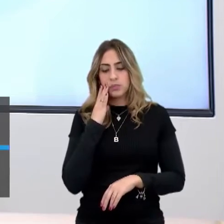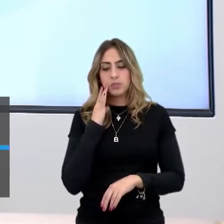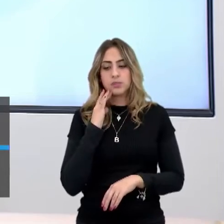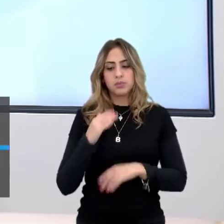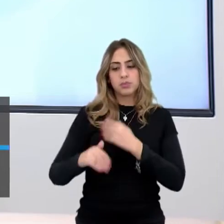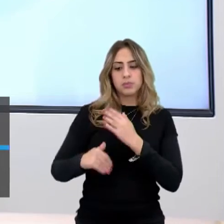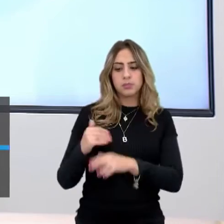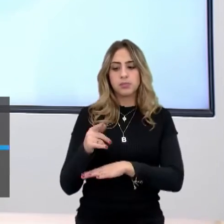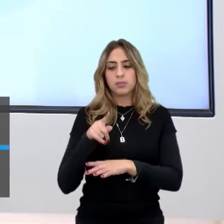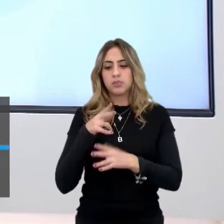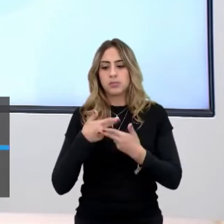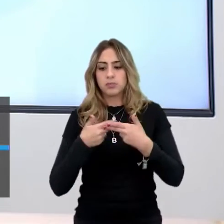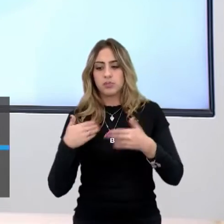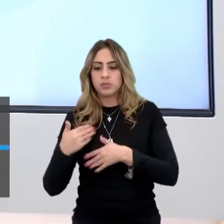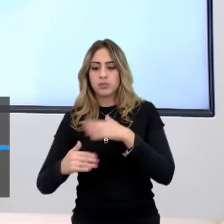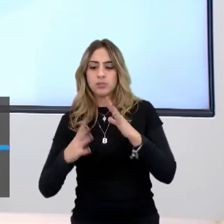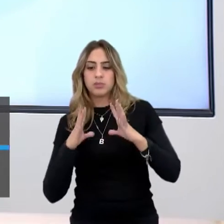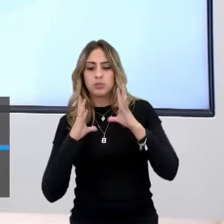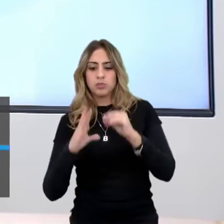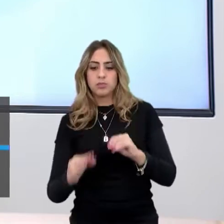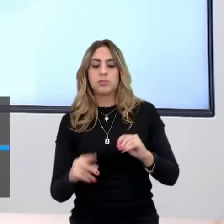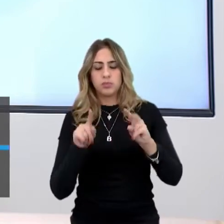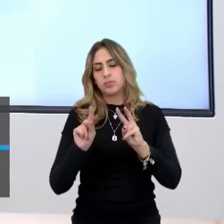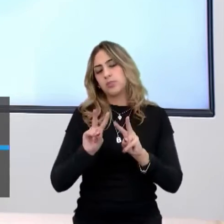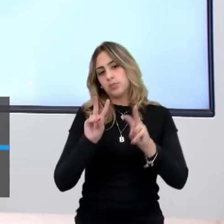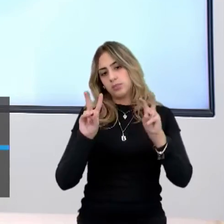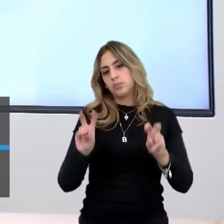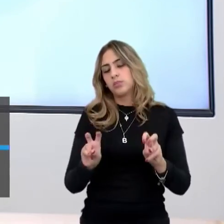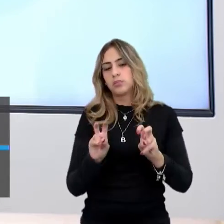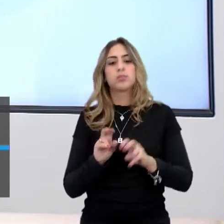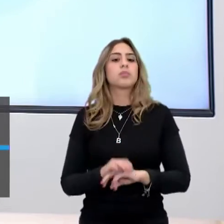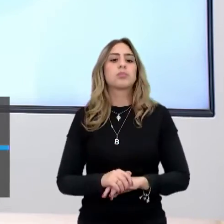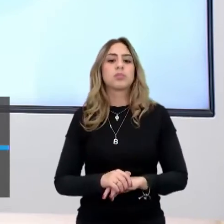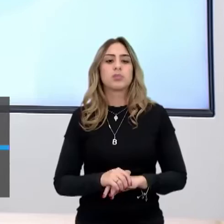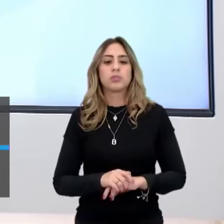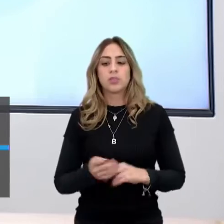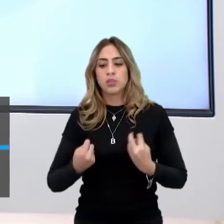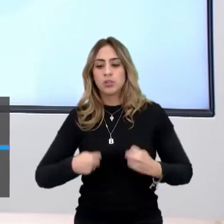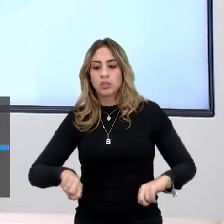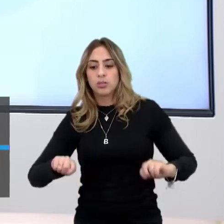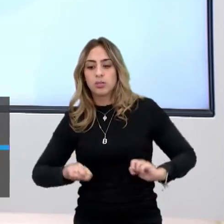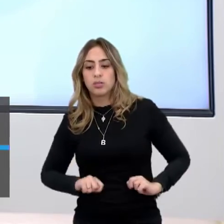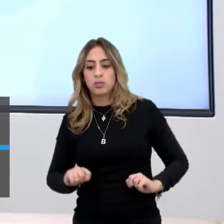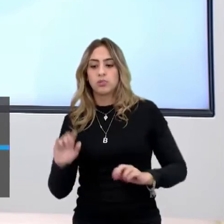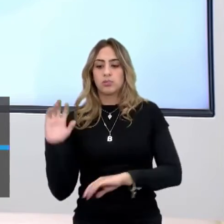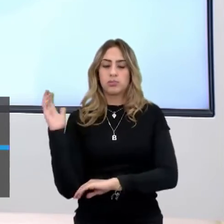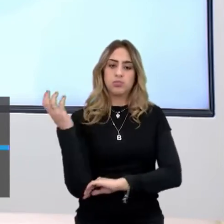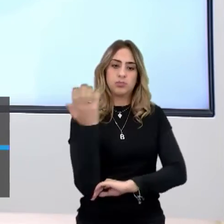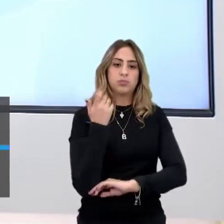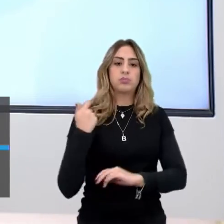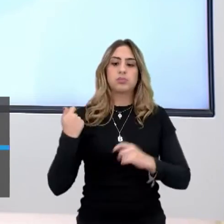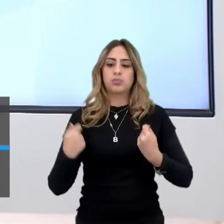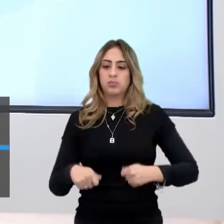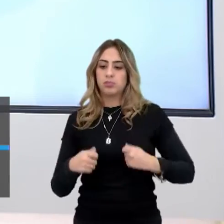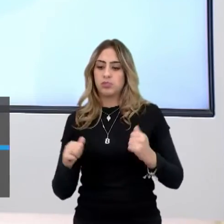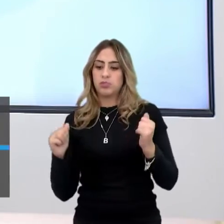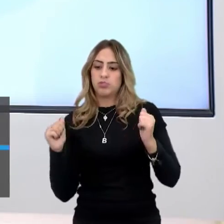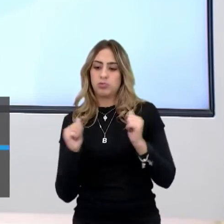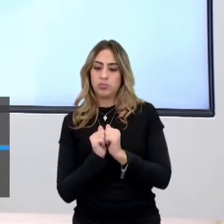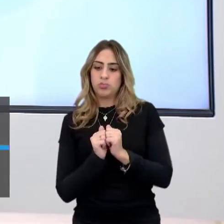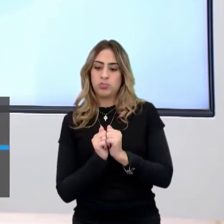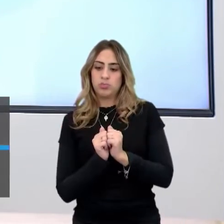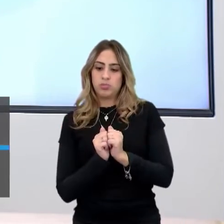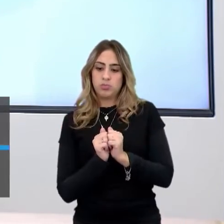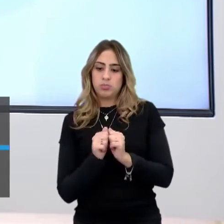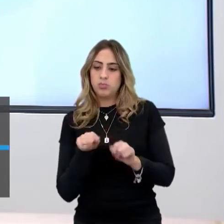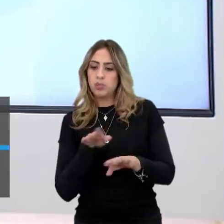né? Hoje o gerenciamento de todas essas questões, né, econômicas e ambientais, elas têm que caminhar juntas, né? Não são